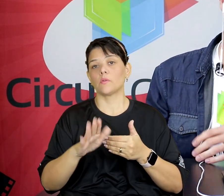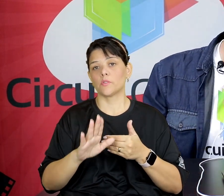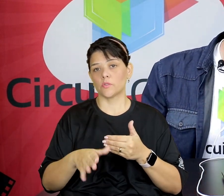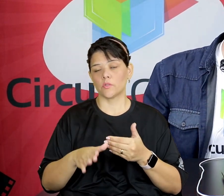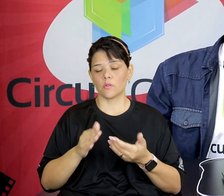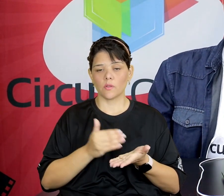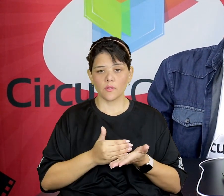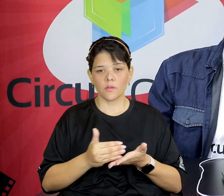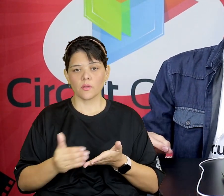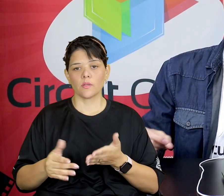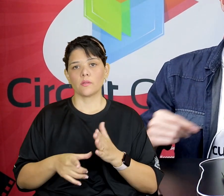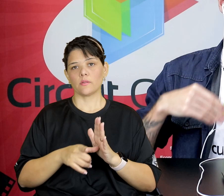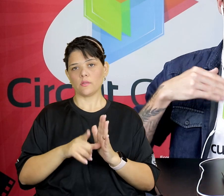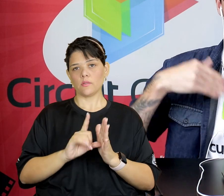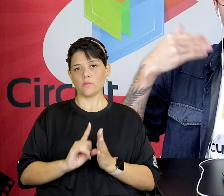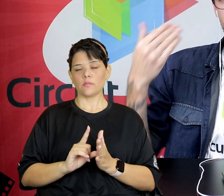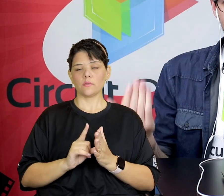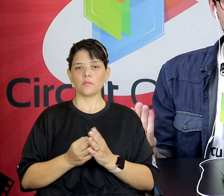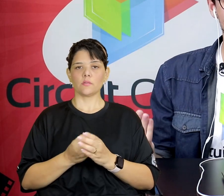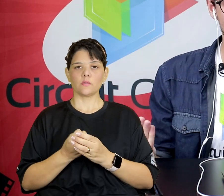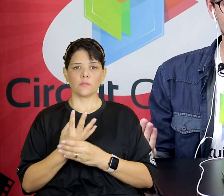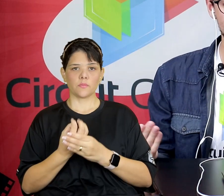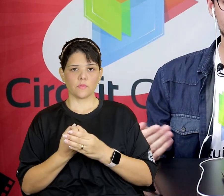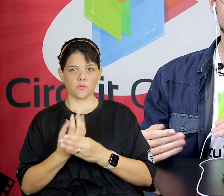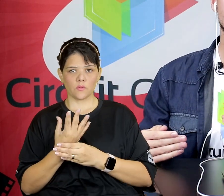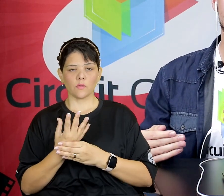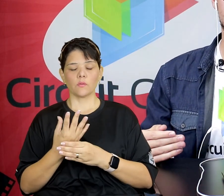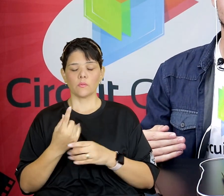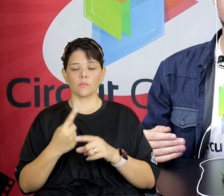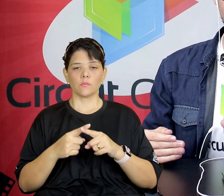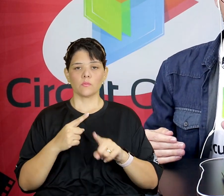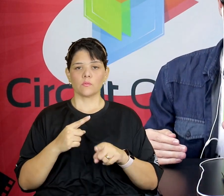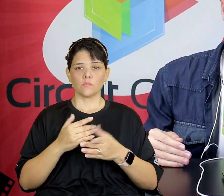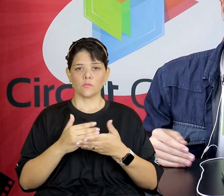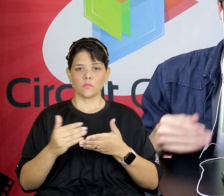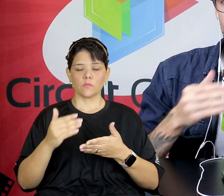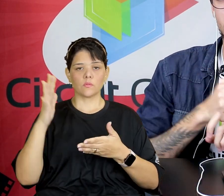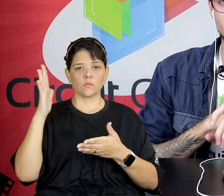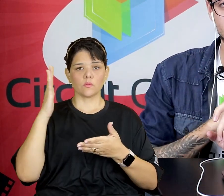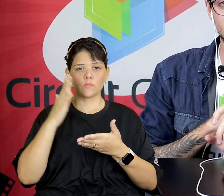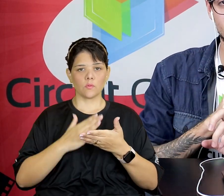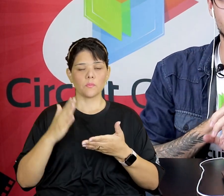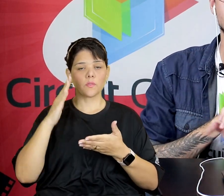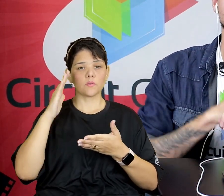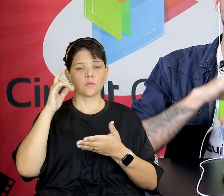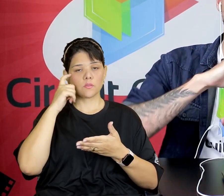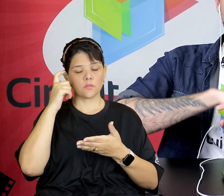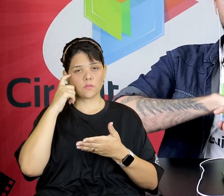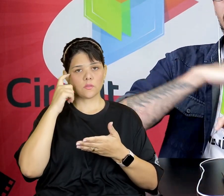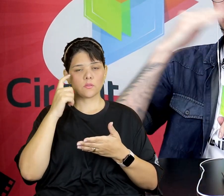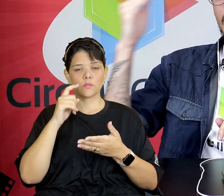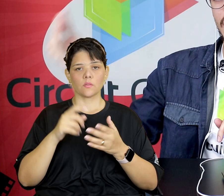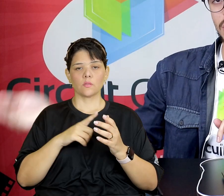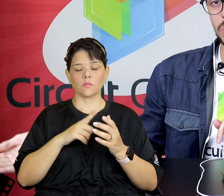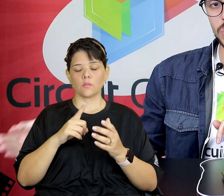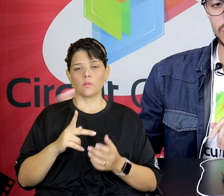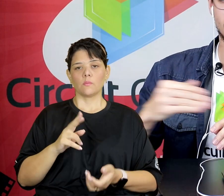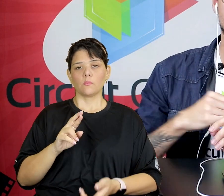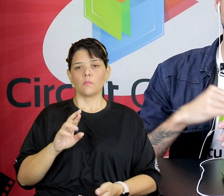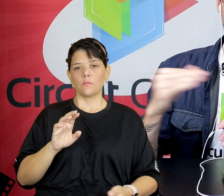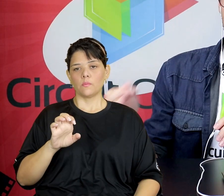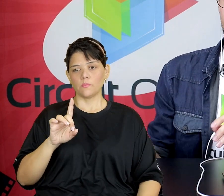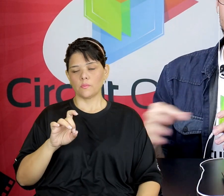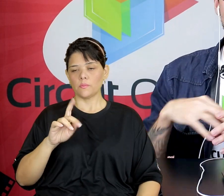lá na pré-produção, que você está começando a pensar em tudo. Lembrando as etapas, então, pré-produção, que você prepara